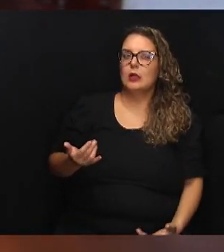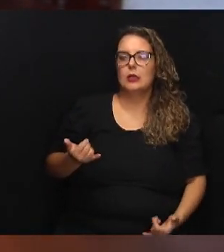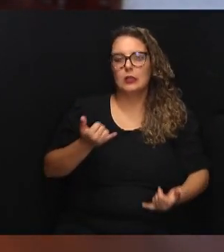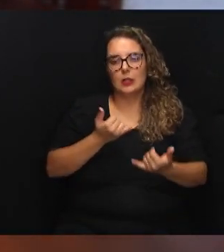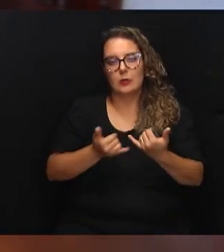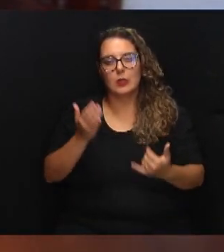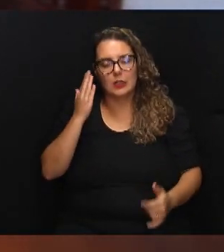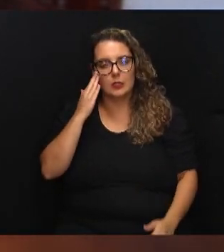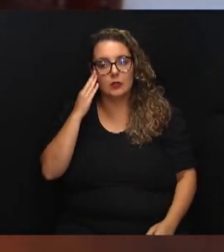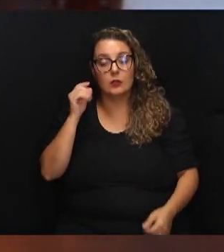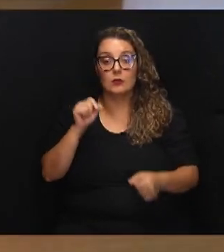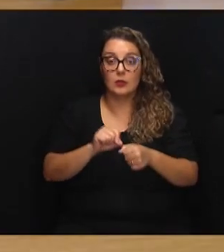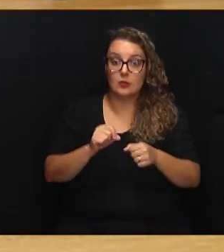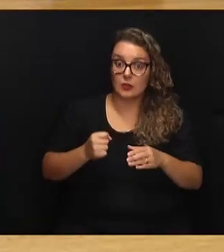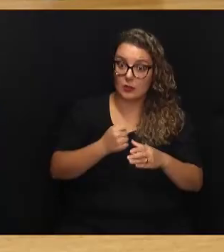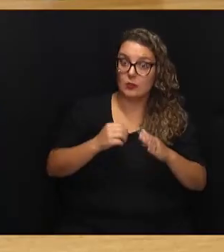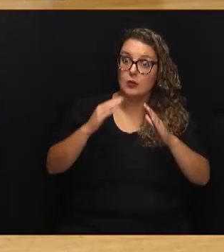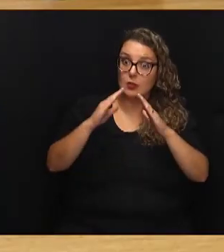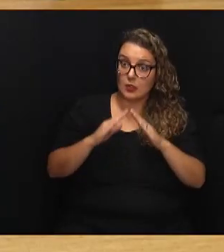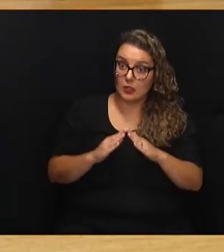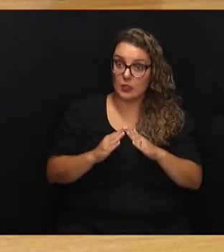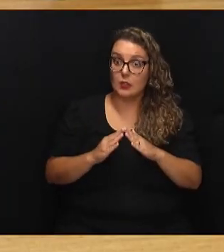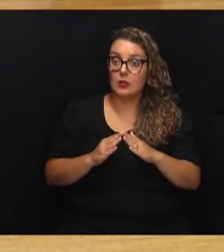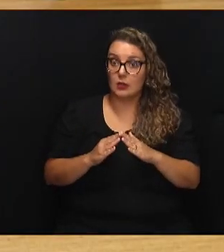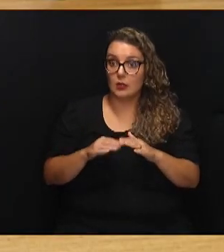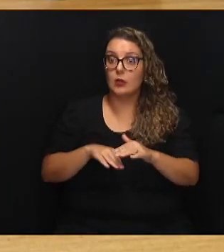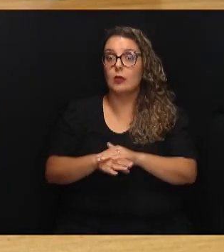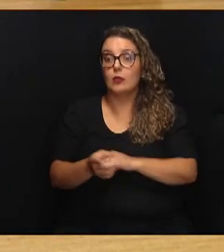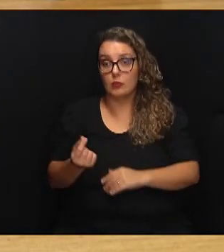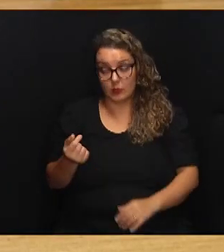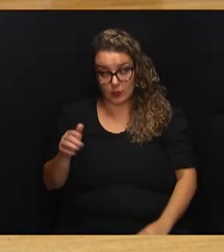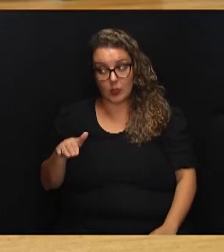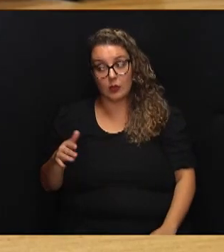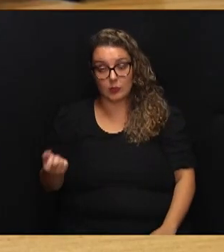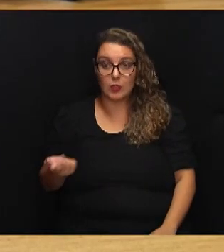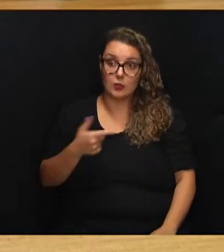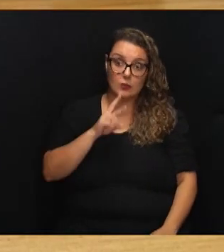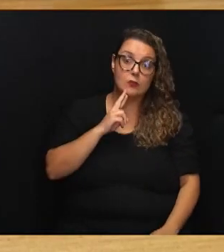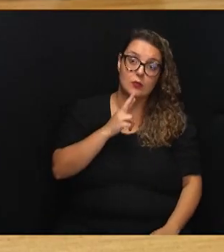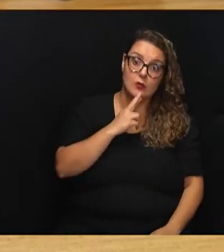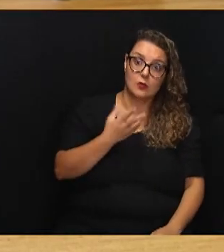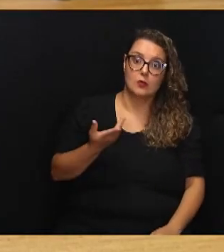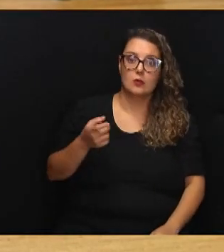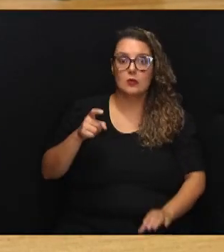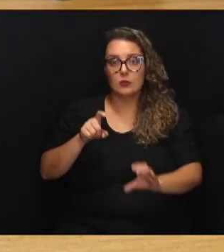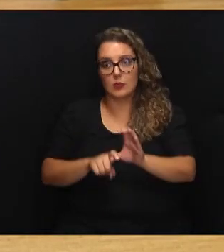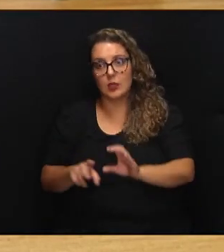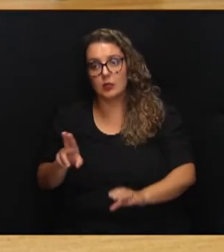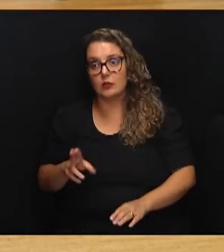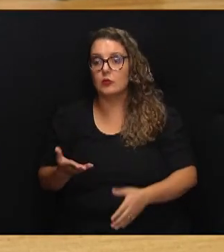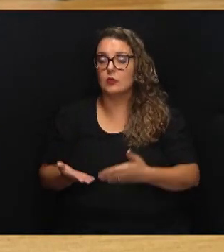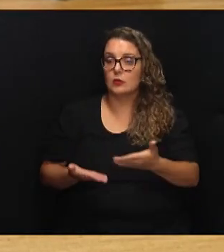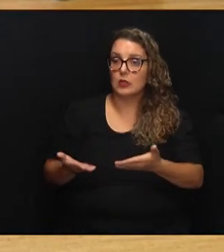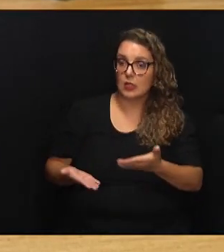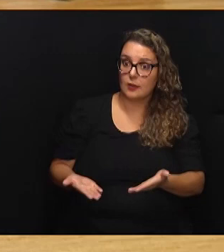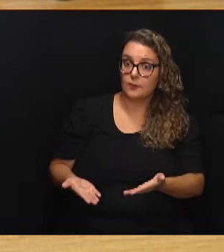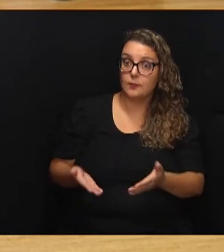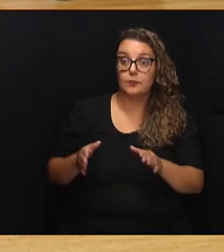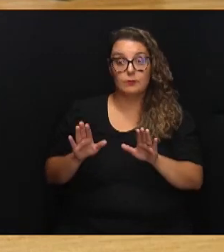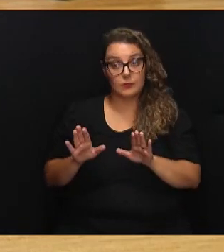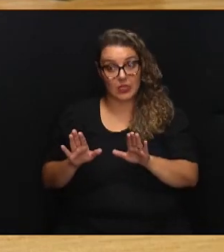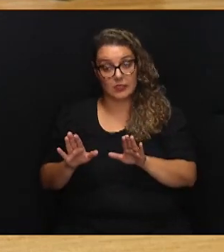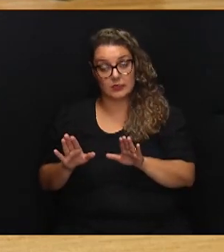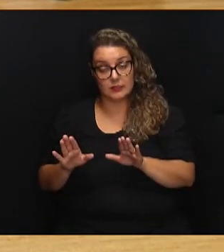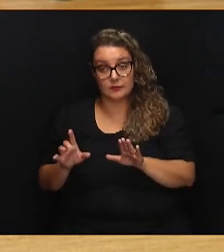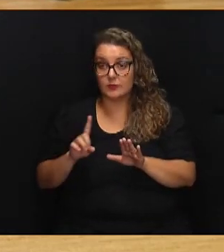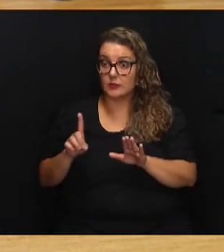que fazer o almoço em casa costuma ficar mais barato. Claro, depende do que você usa, do que você serve e tudo mais. Mas não é uma